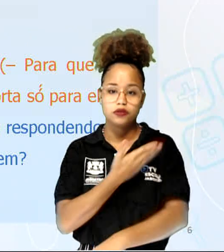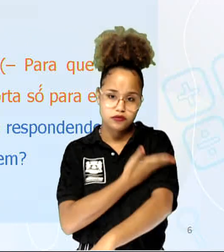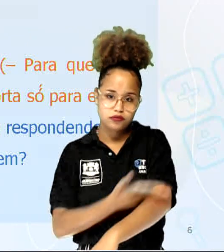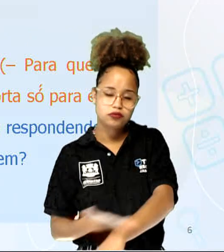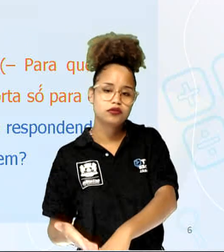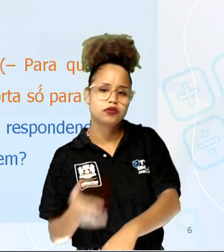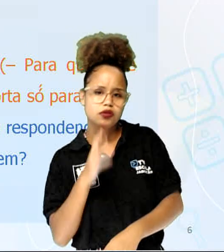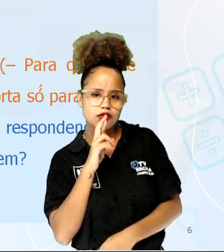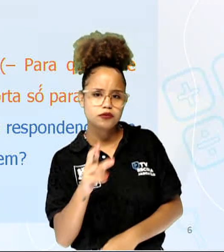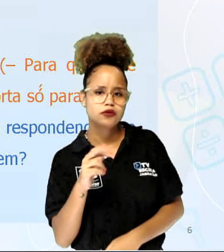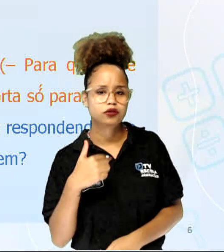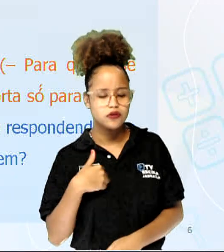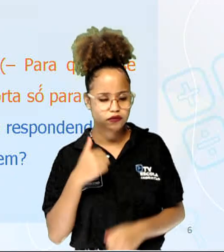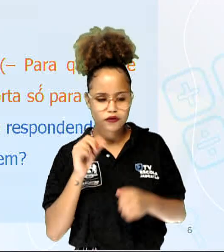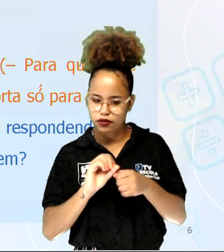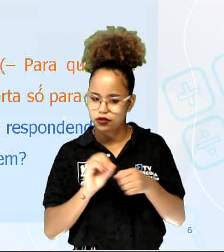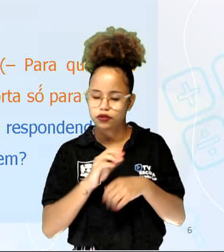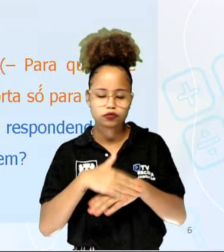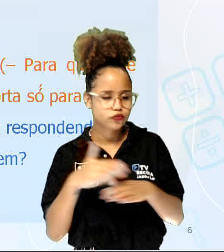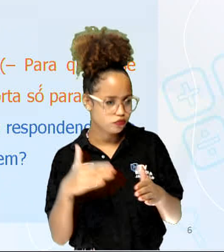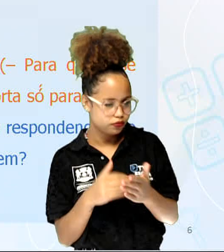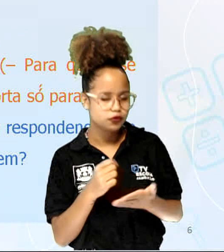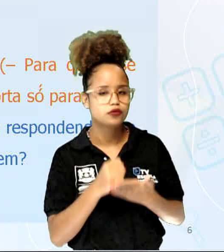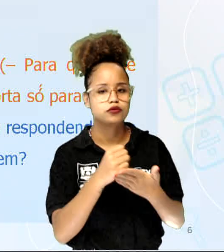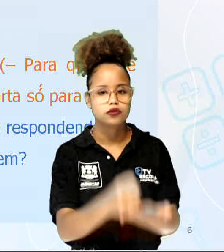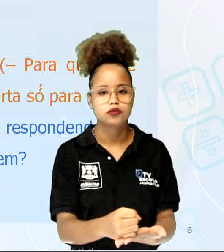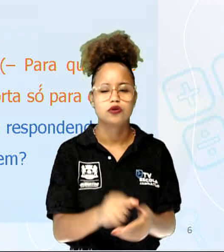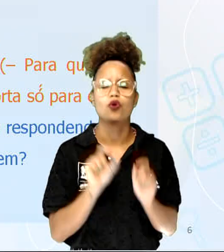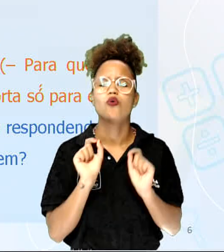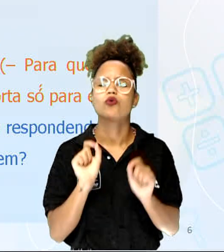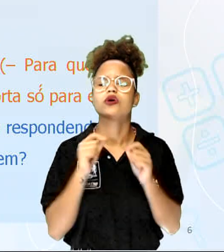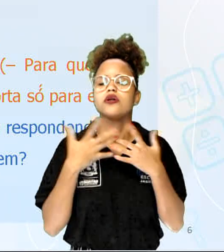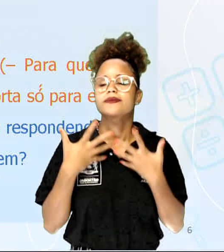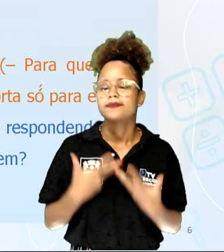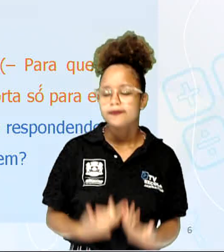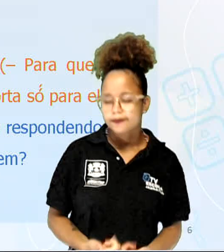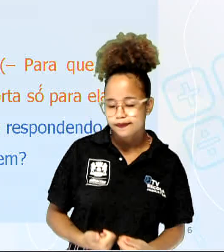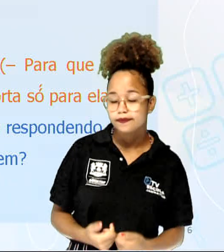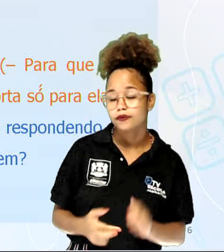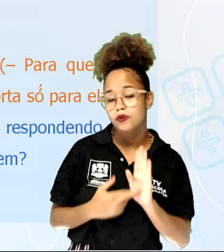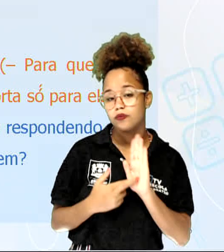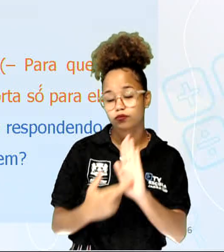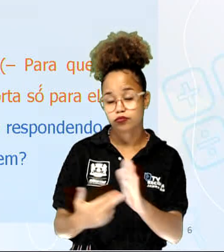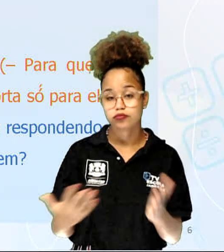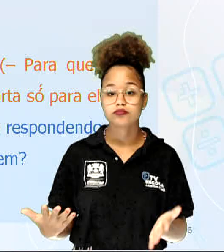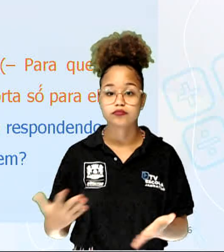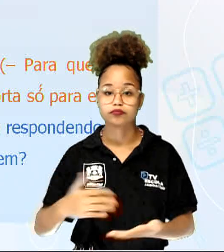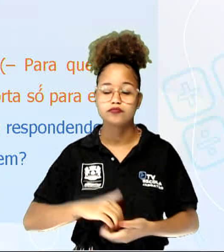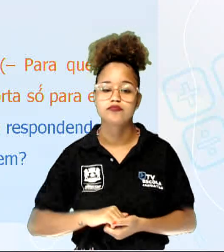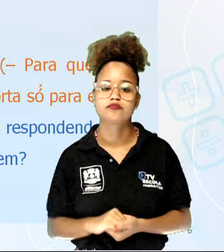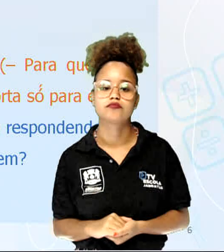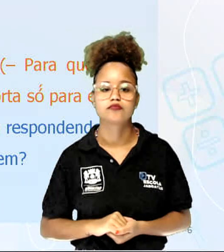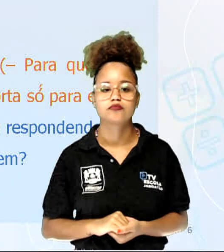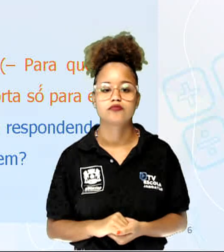que estava às suas ordens. O que os suspiros demonstram nesta paisagem?